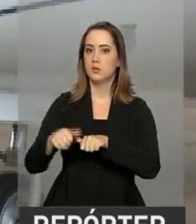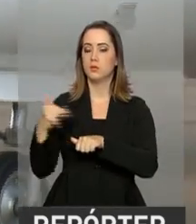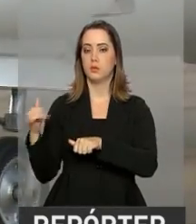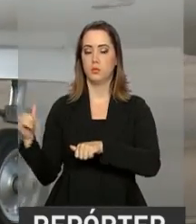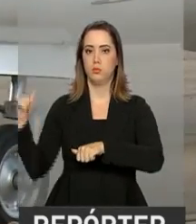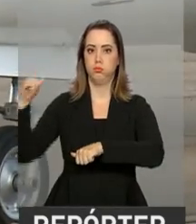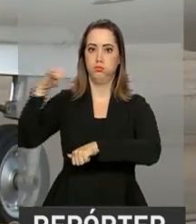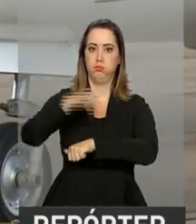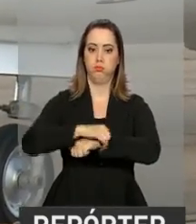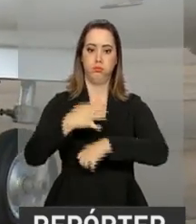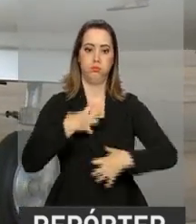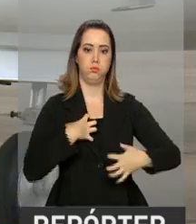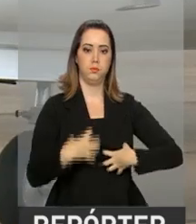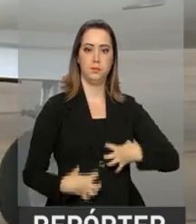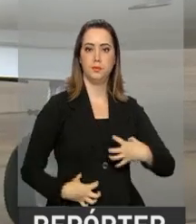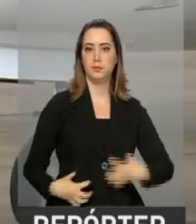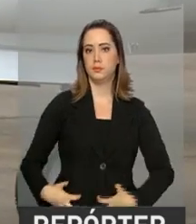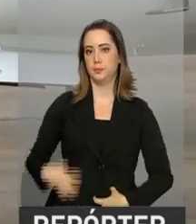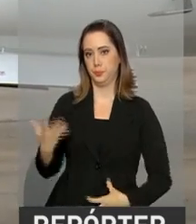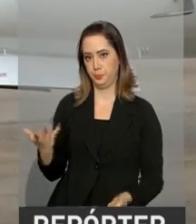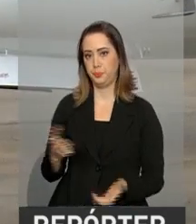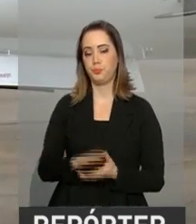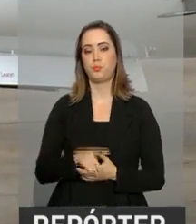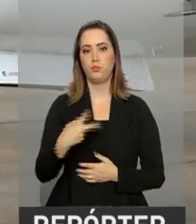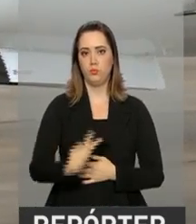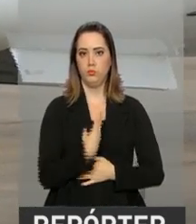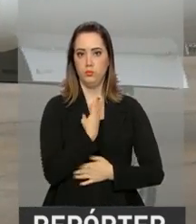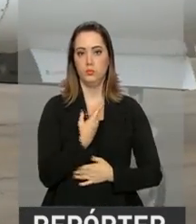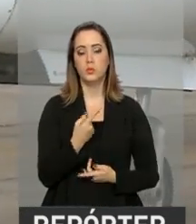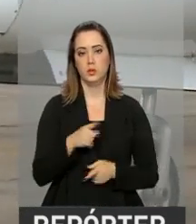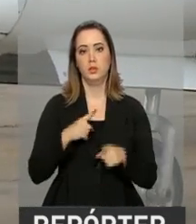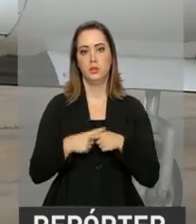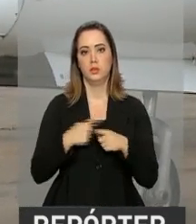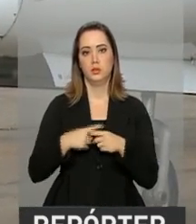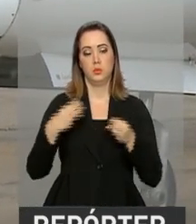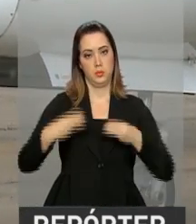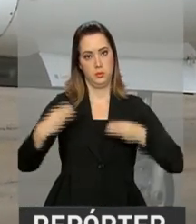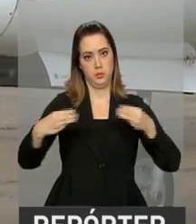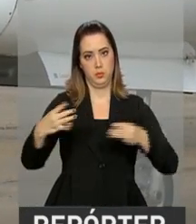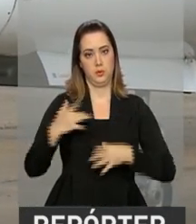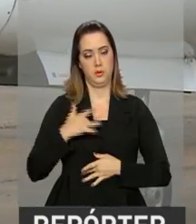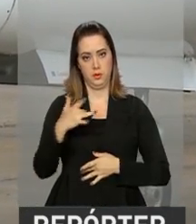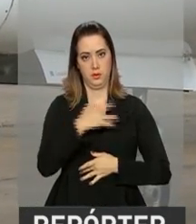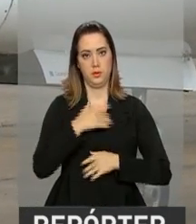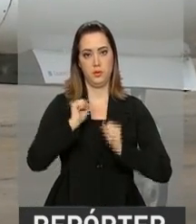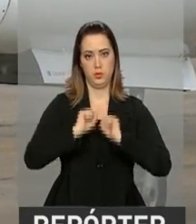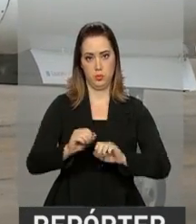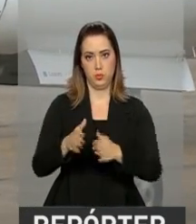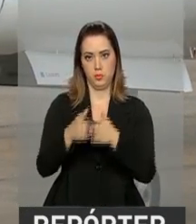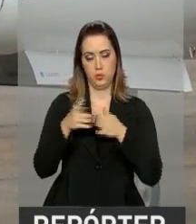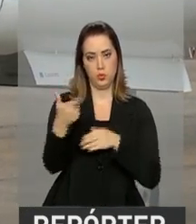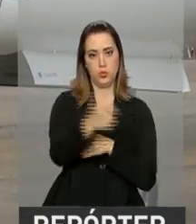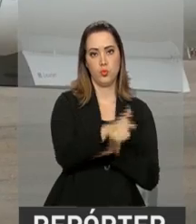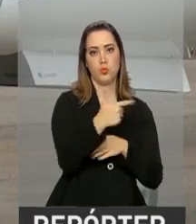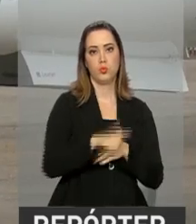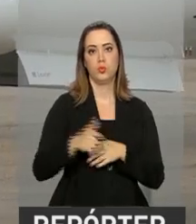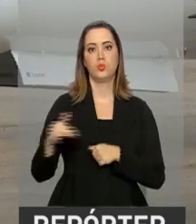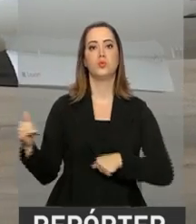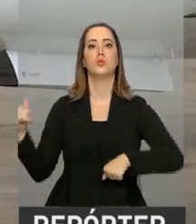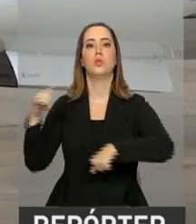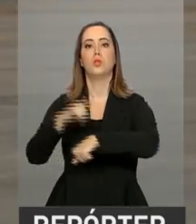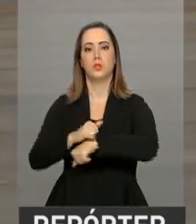transplantes no SUS a medida também prevê que o ministério da saúde possa requisitar aviões adicionais à FAB em caso de